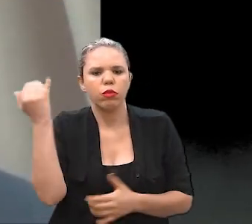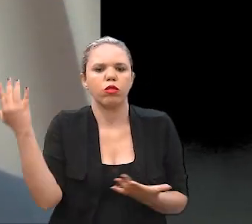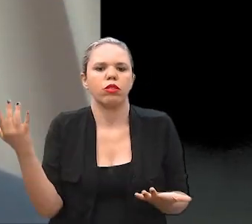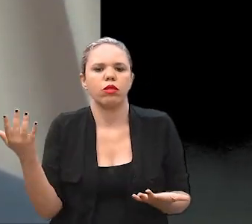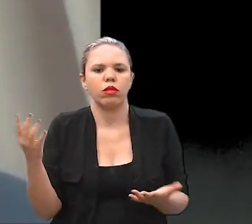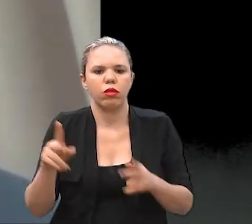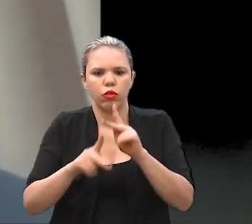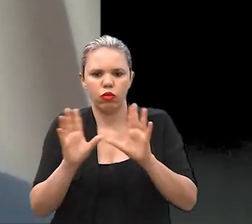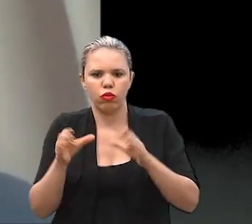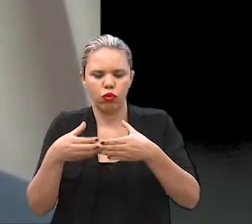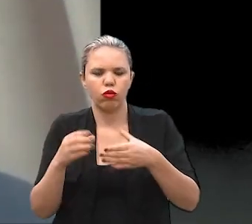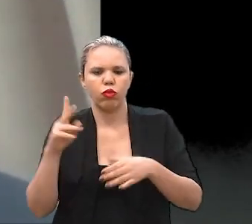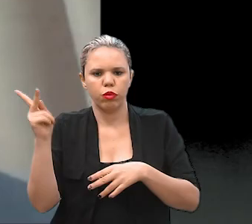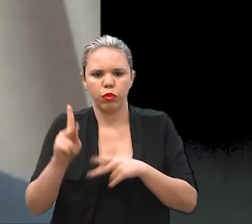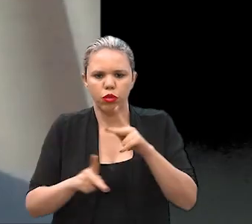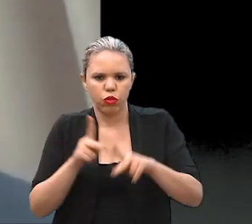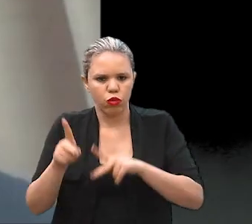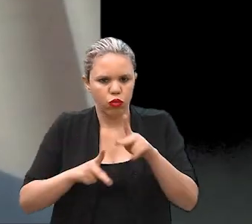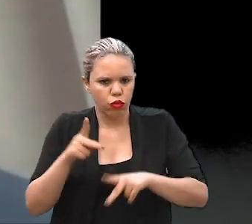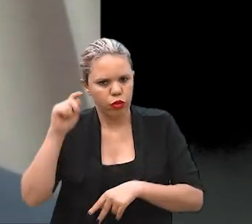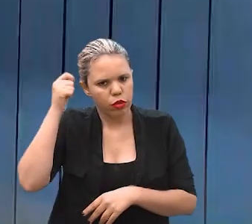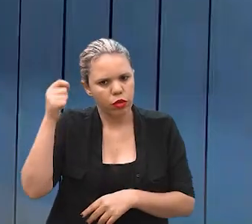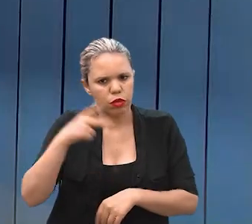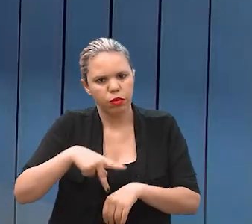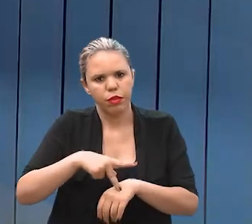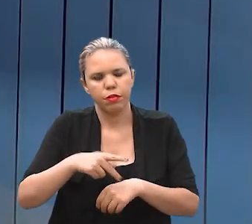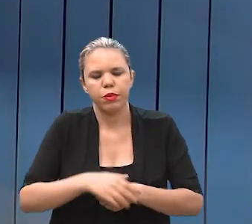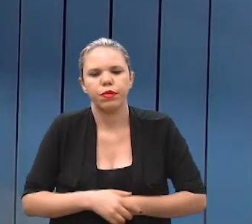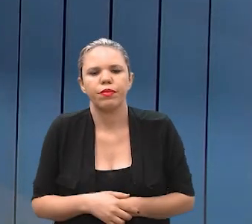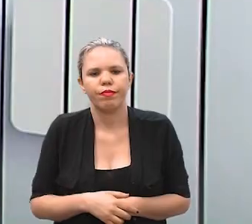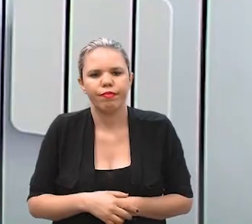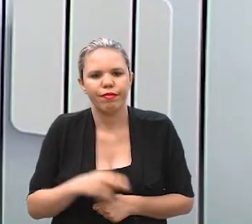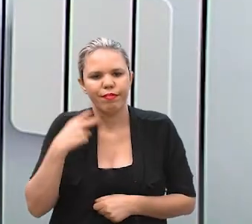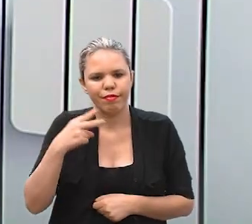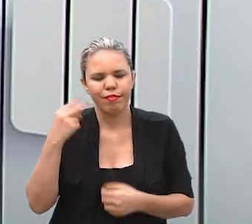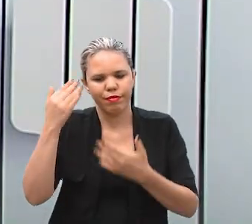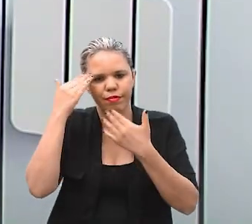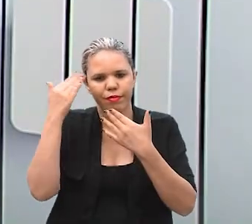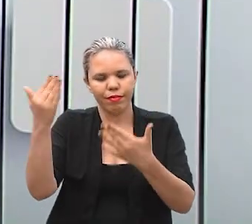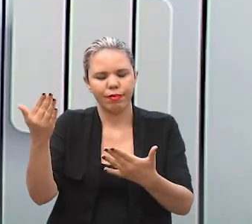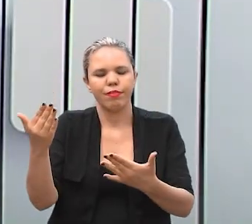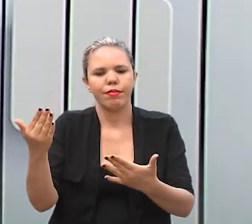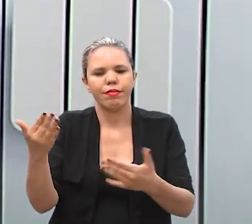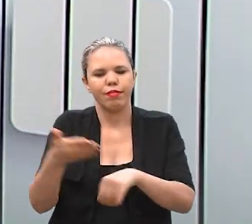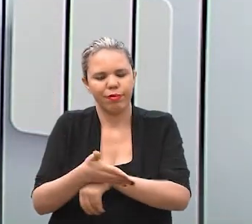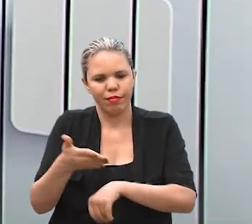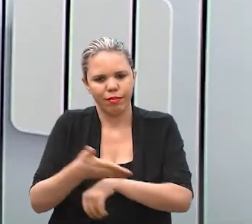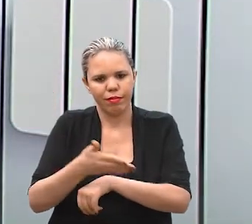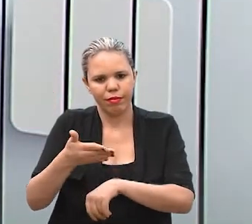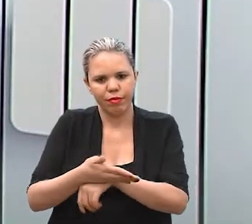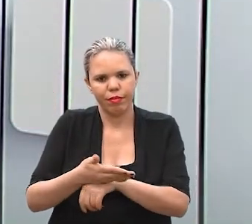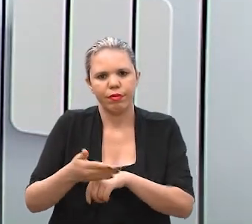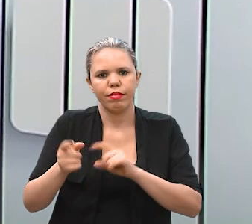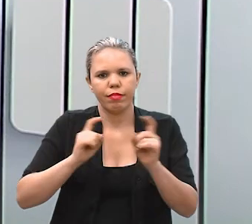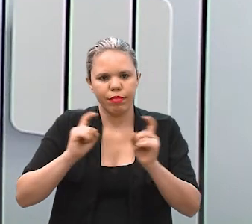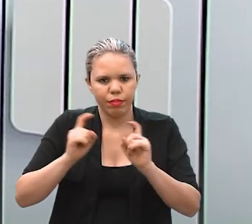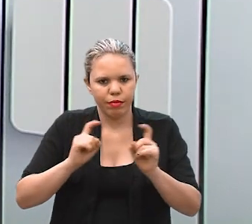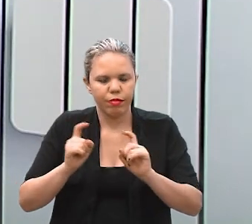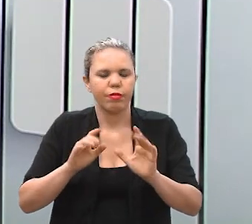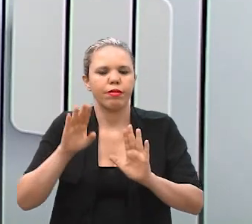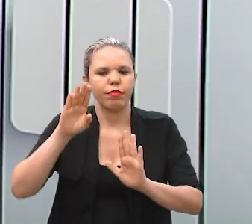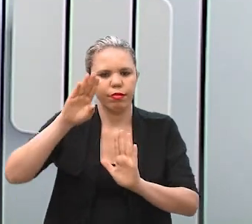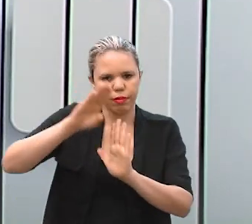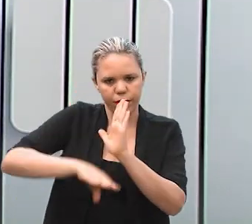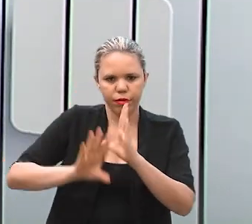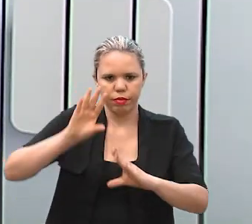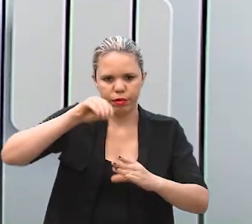a comunidade e para o povo negro do nosso país. Vereador, muito obrigado por ter participado aqui do Em Pauta dentro